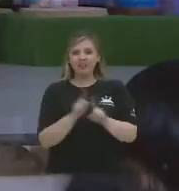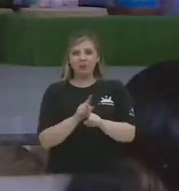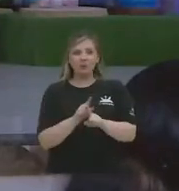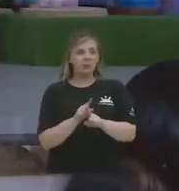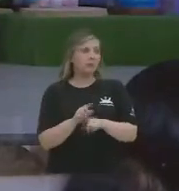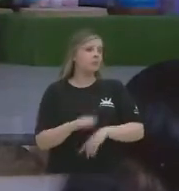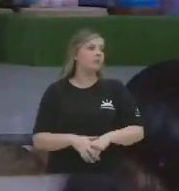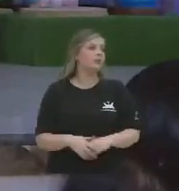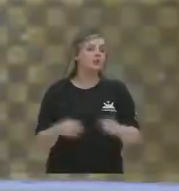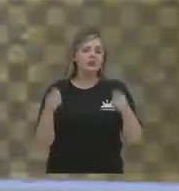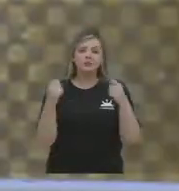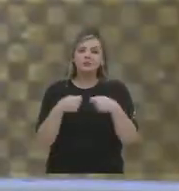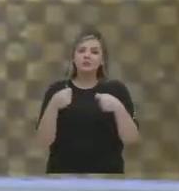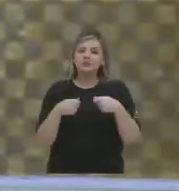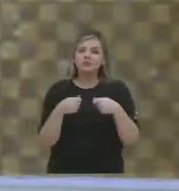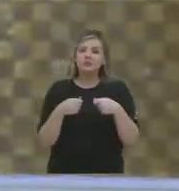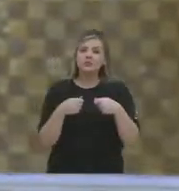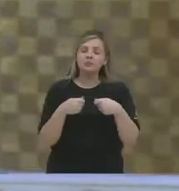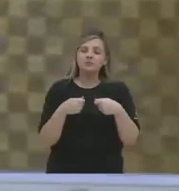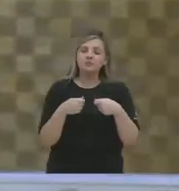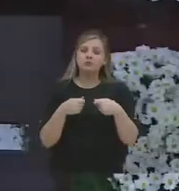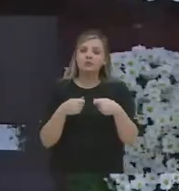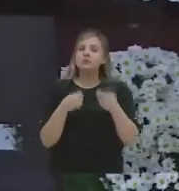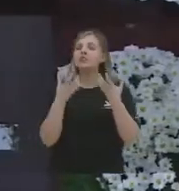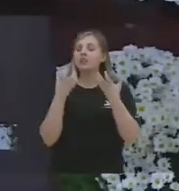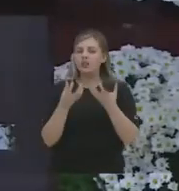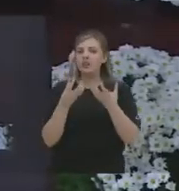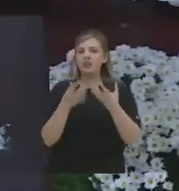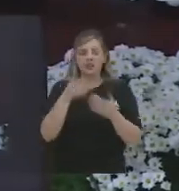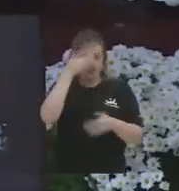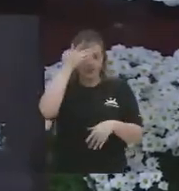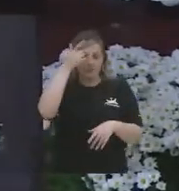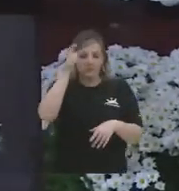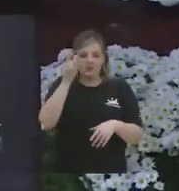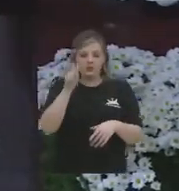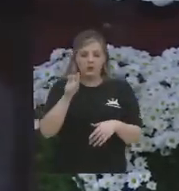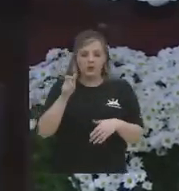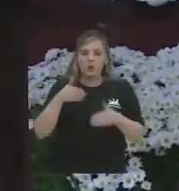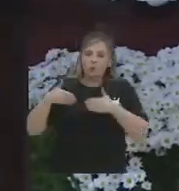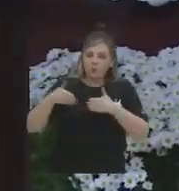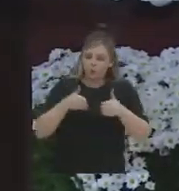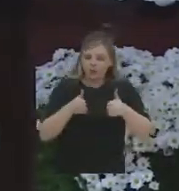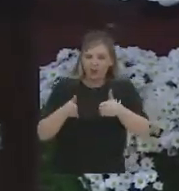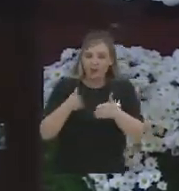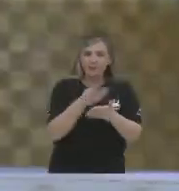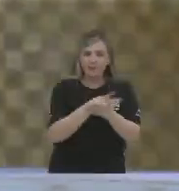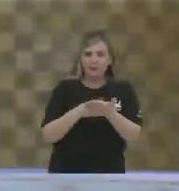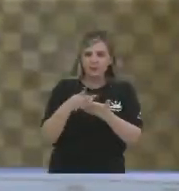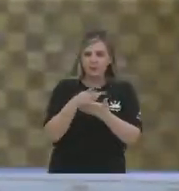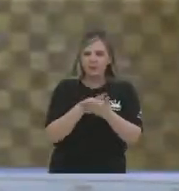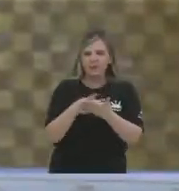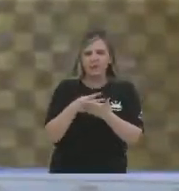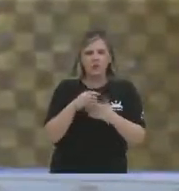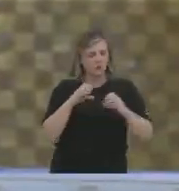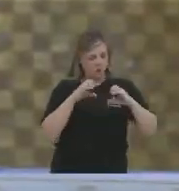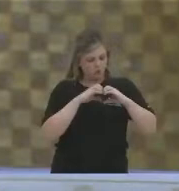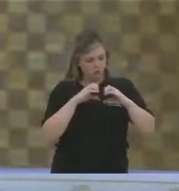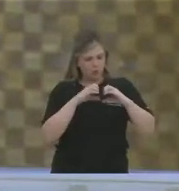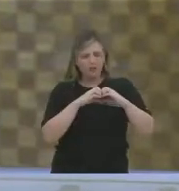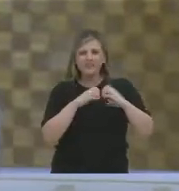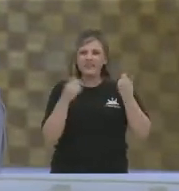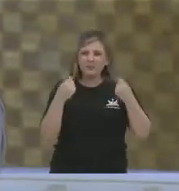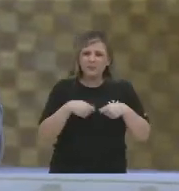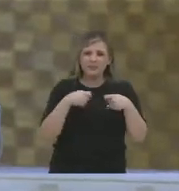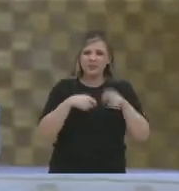pessoa esteja no caminho de busca para encontrar aquilo que o coração precisa, aquilo que a paz